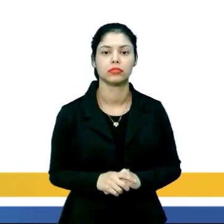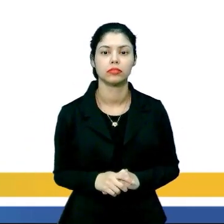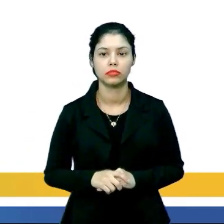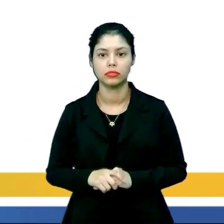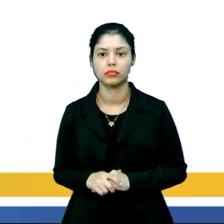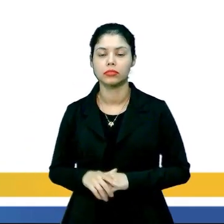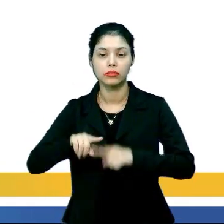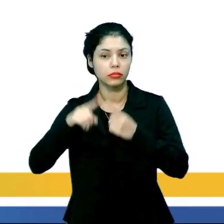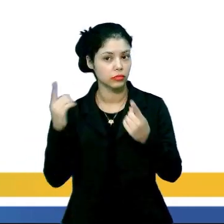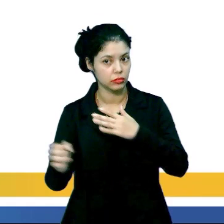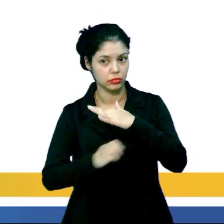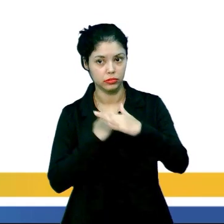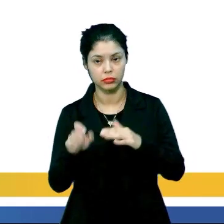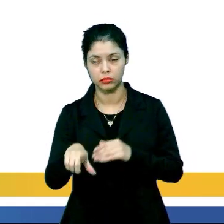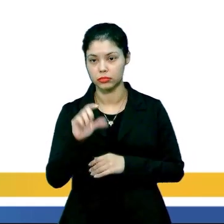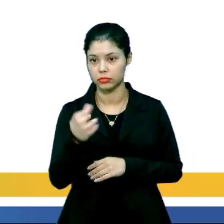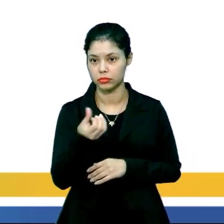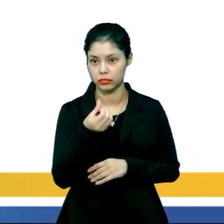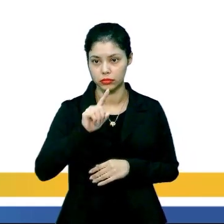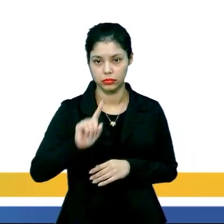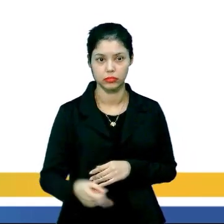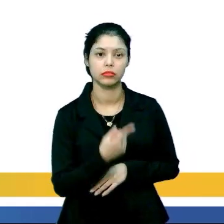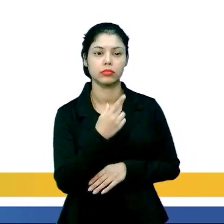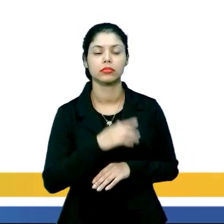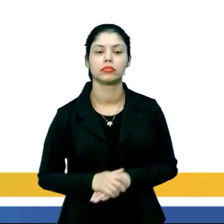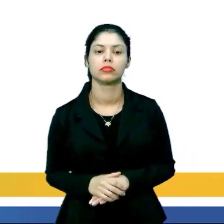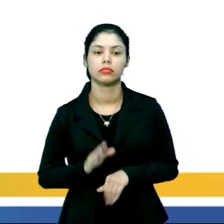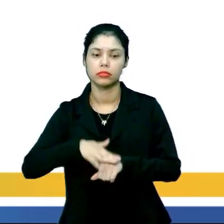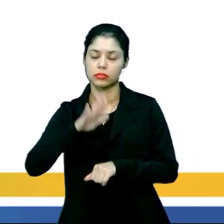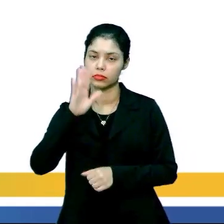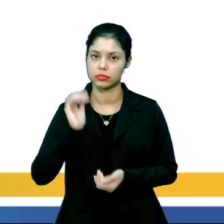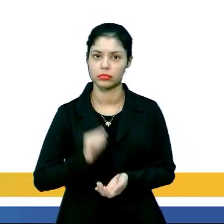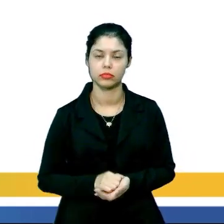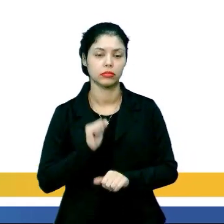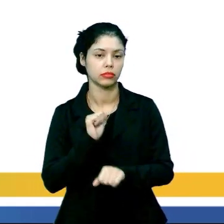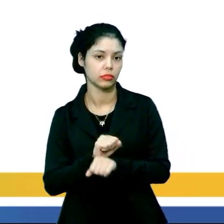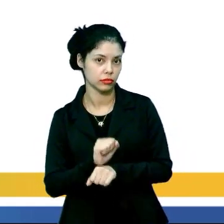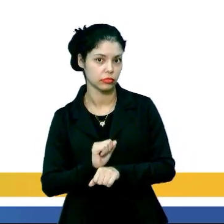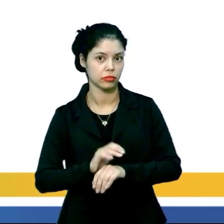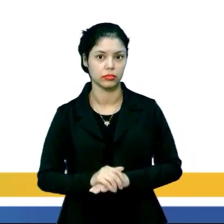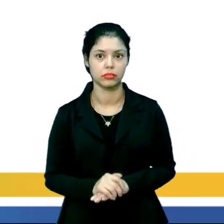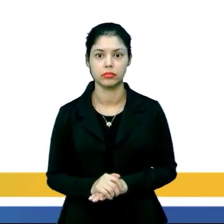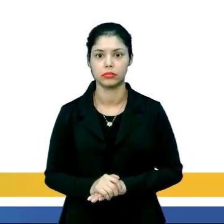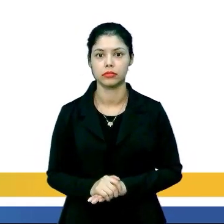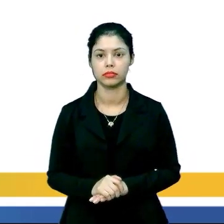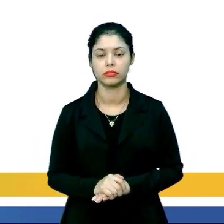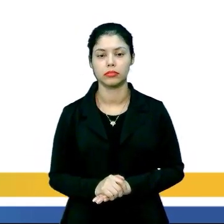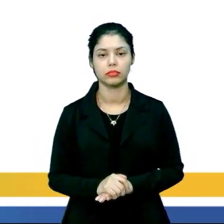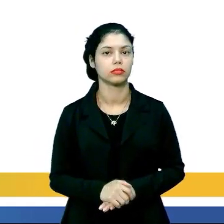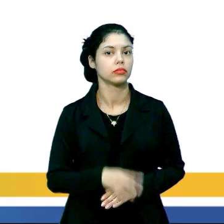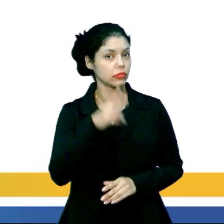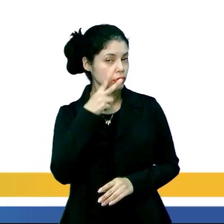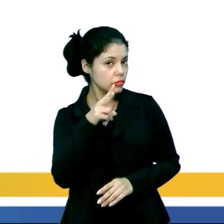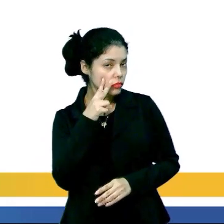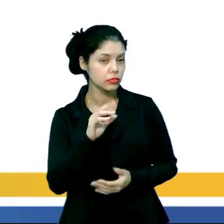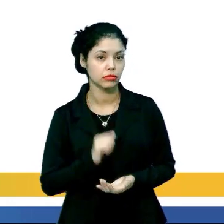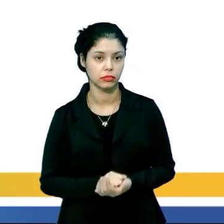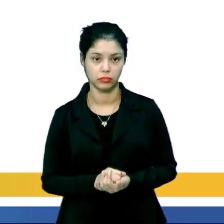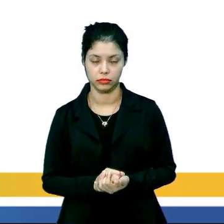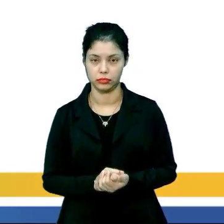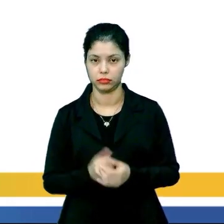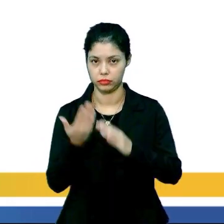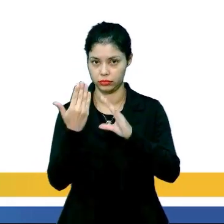e de moedas de ouro. Porém, a empresa decidiu colocar 6.000 gemas a mais que o esperado. Isso foi o que nós vimos